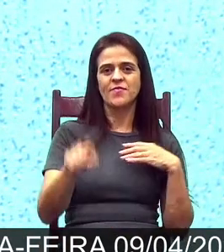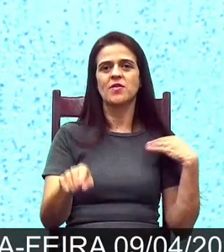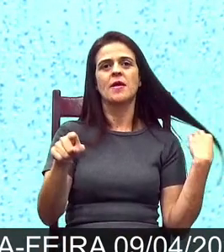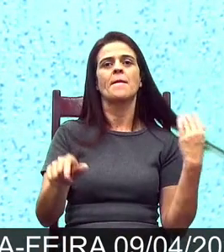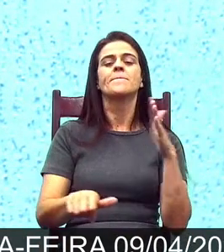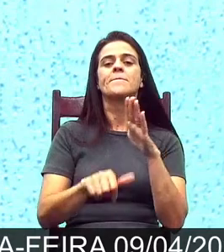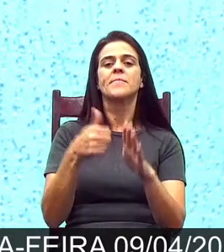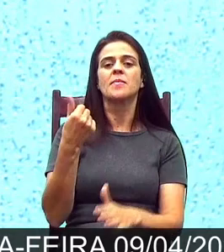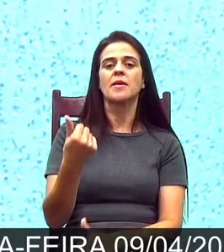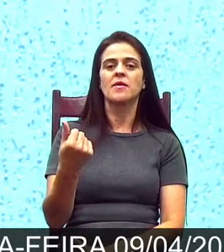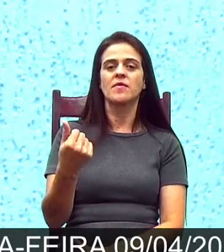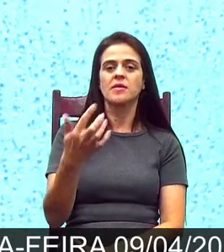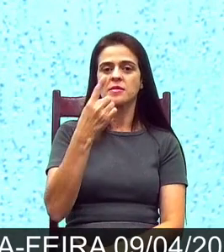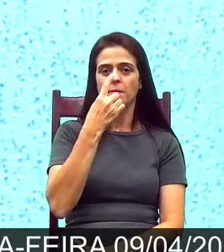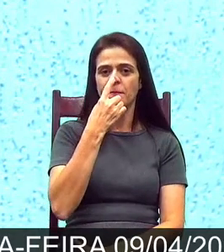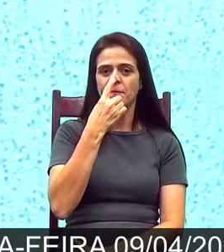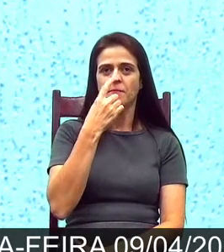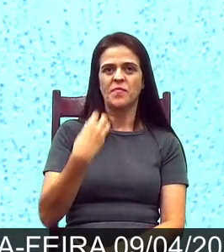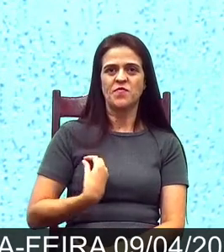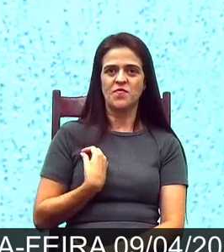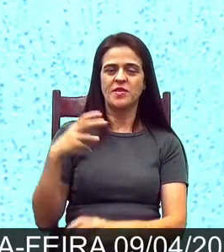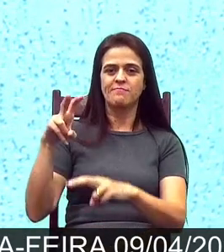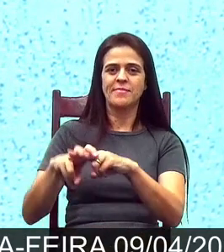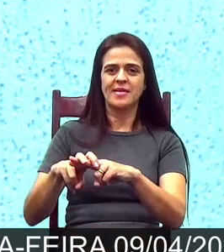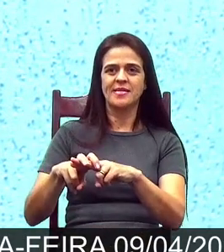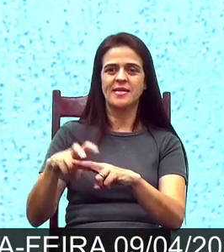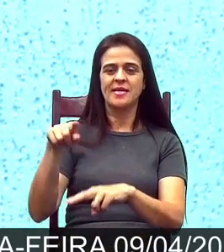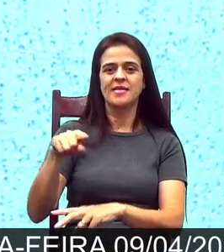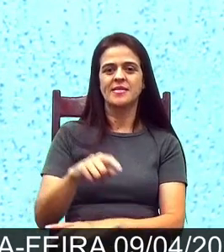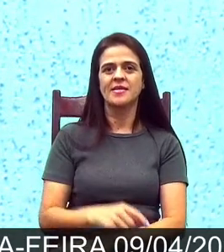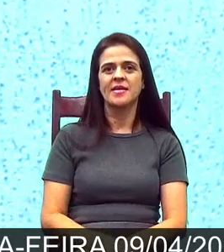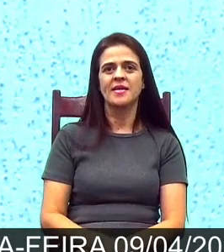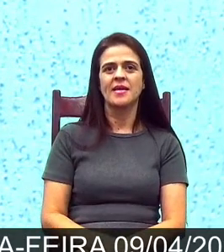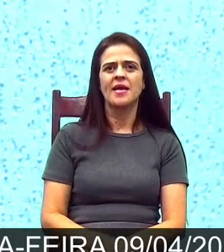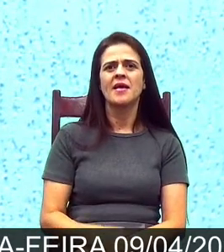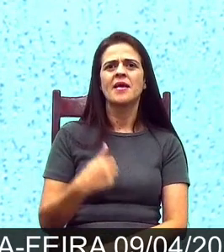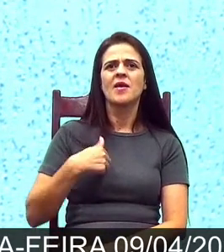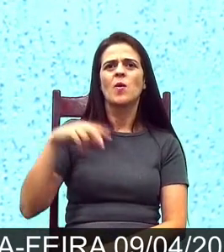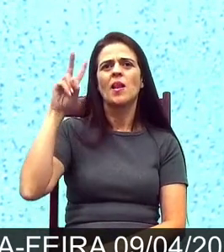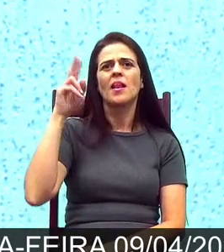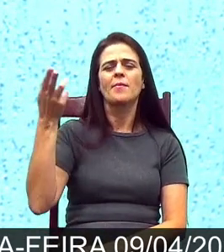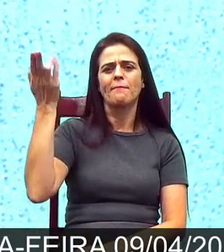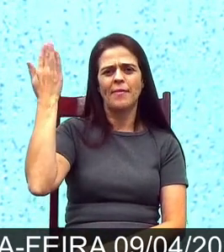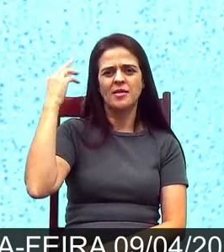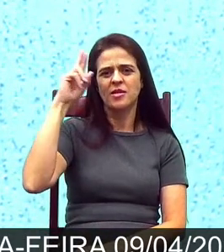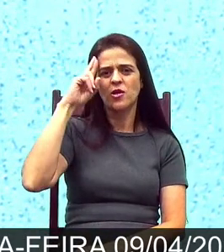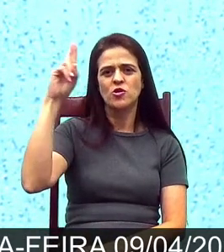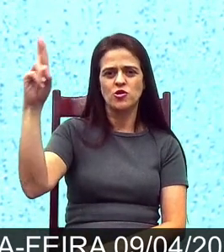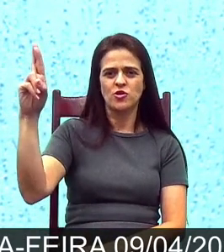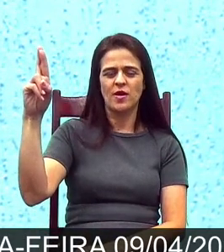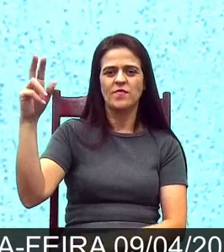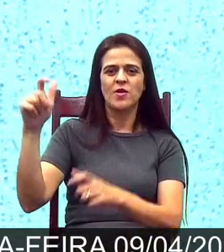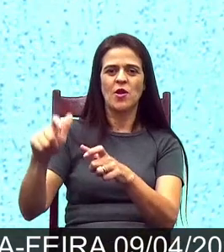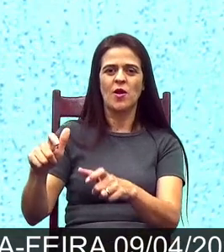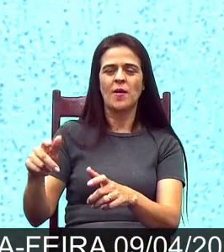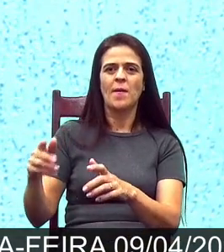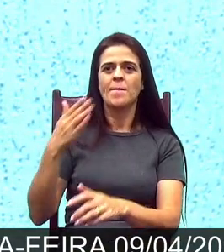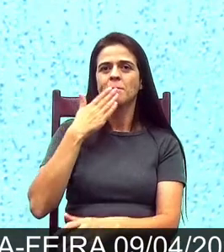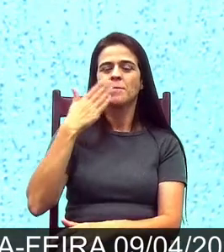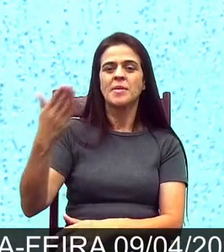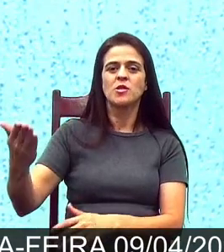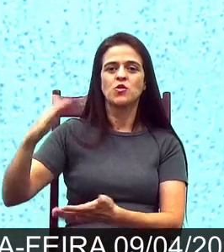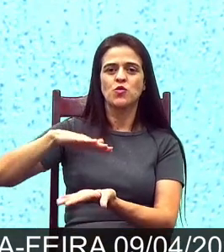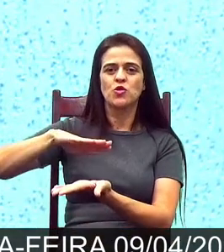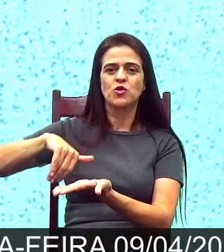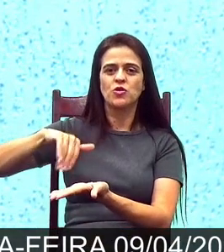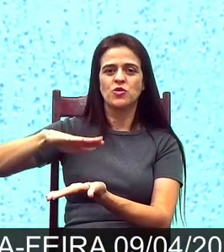vez que eu vejo você aqui no plenário, desde quando eu era chefe de departamento, quando eles pediram a minha